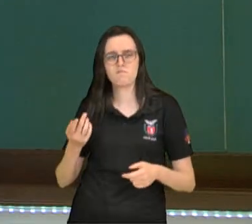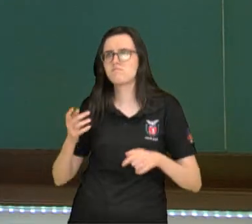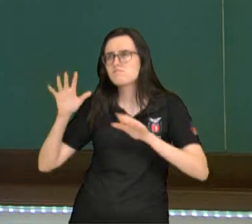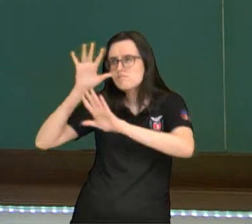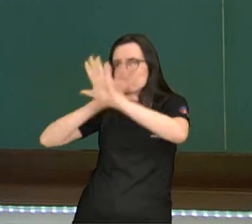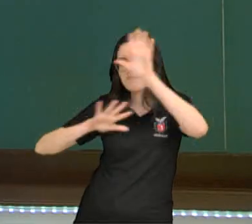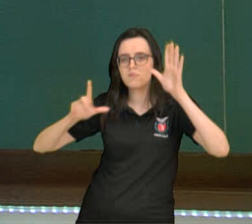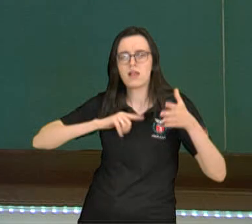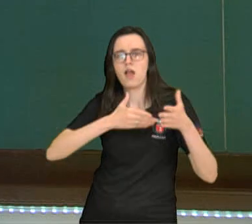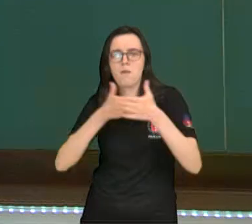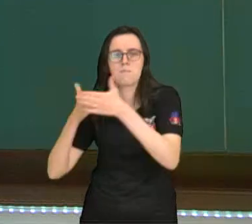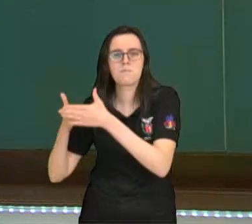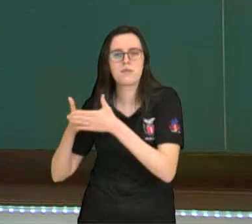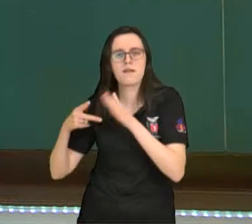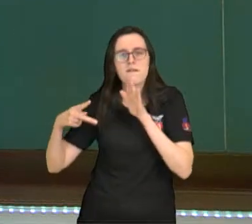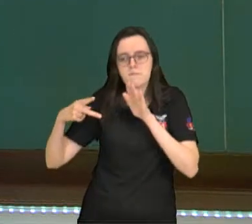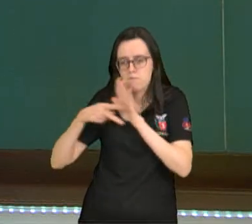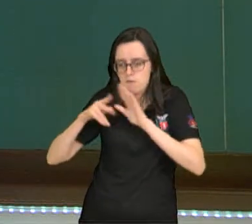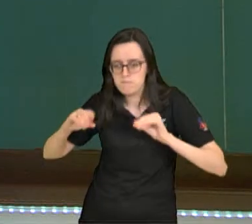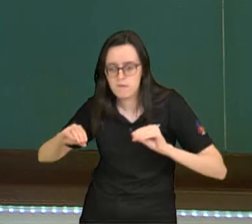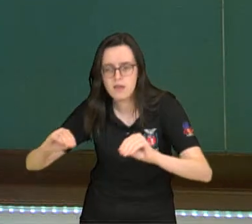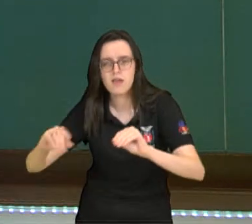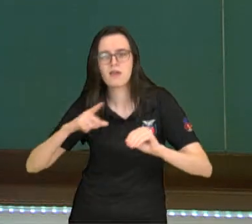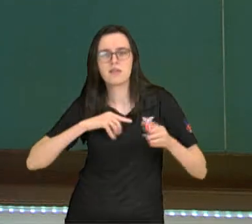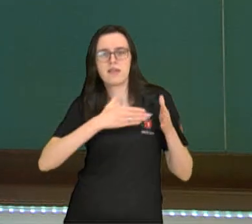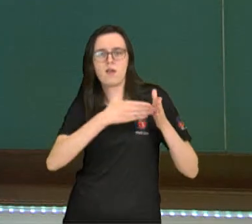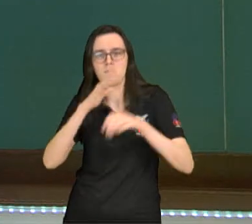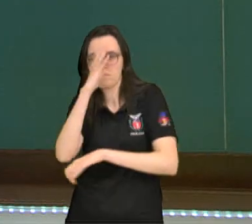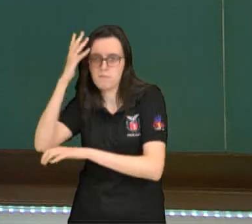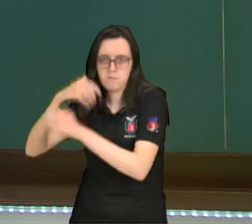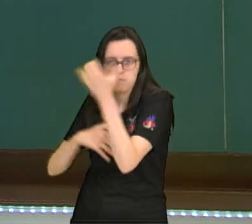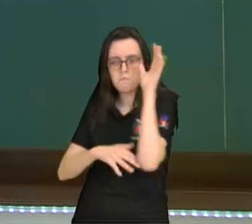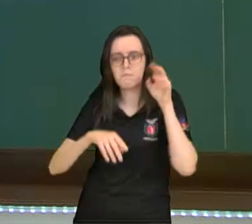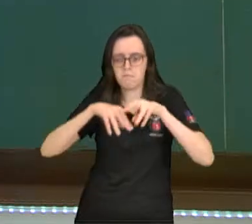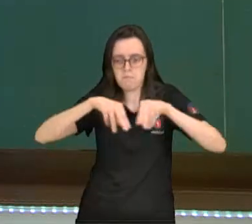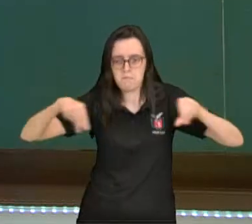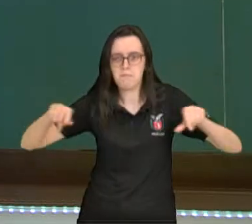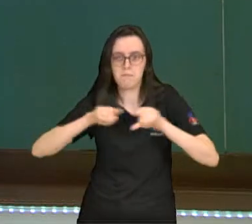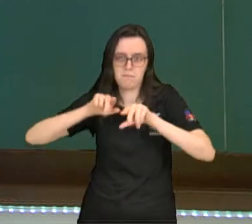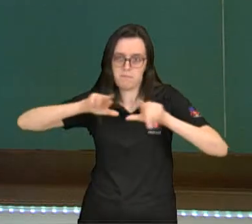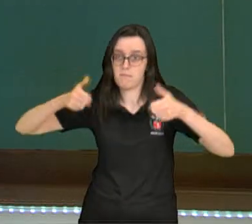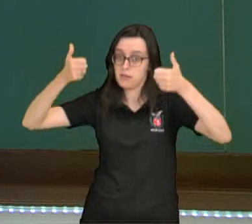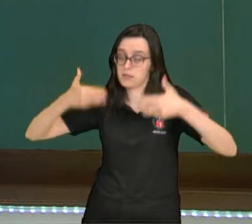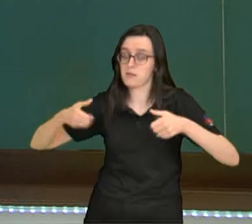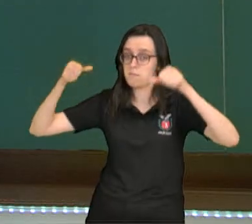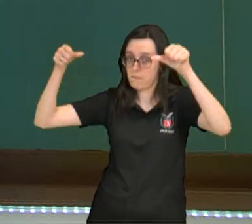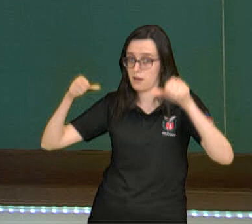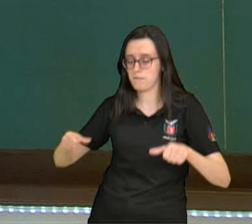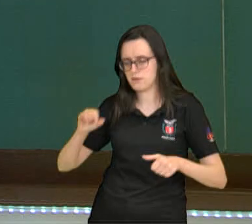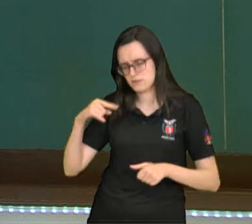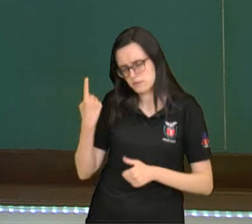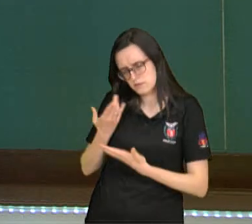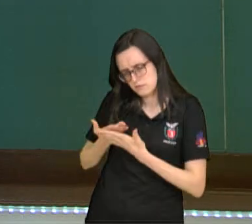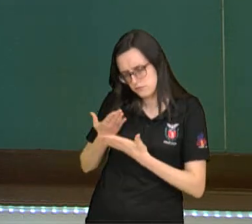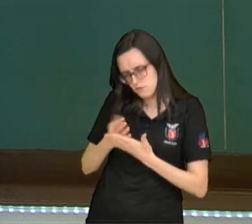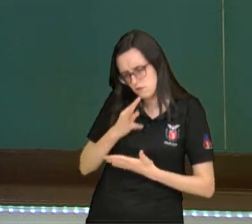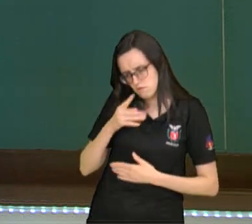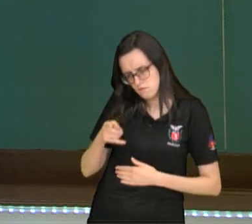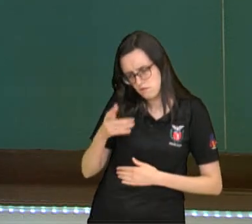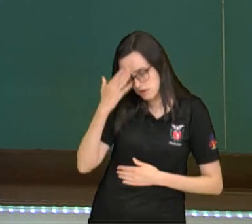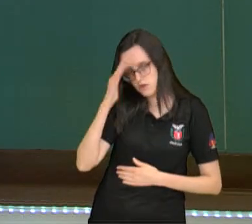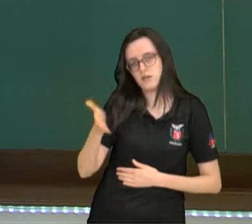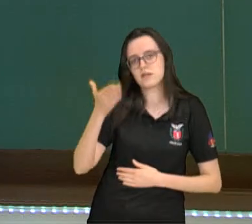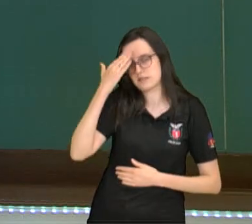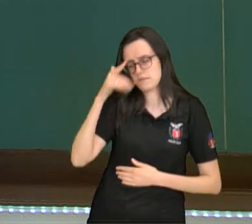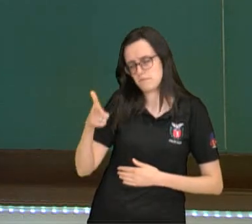artificiais, naturais, o relevo, tudo aqui explicado nesse mapa. Quem entende, né, vocês vão aprender, já olha esse